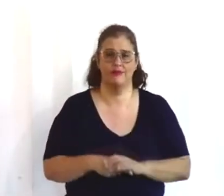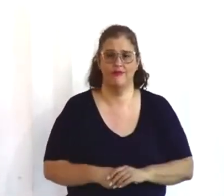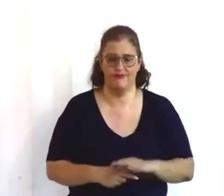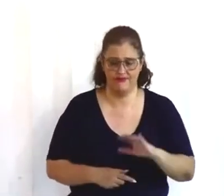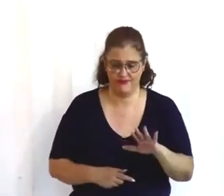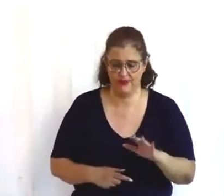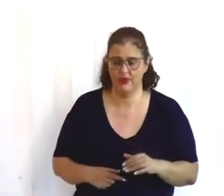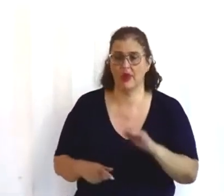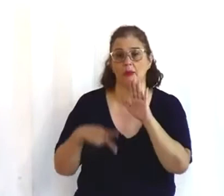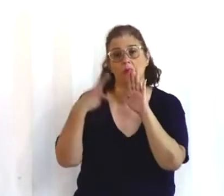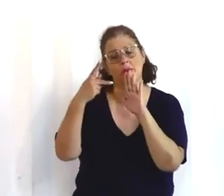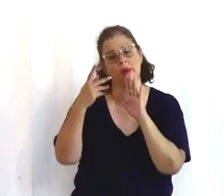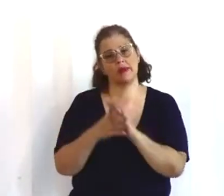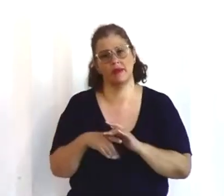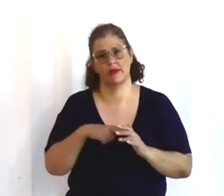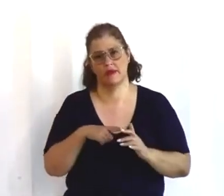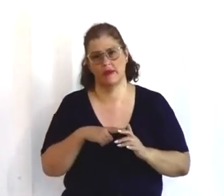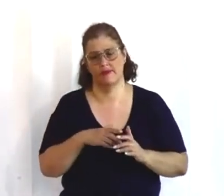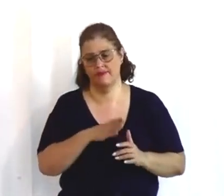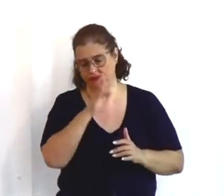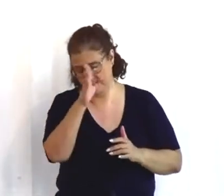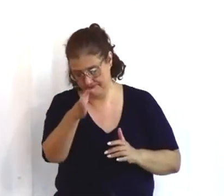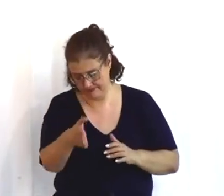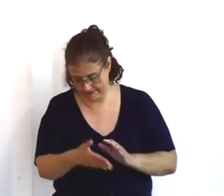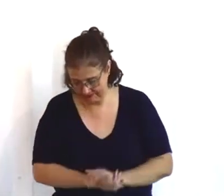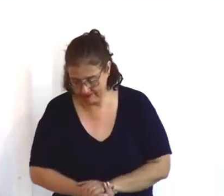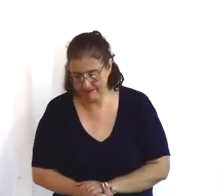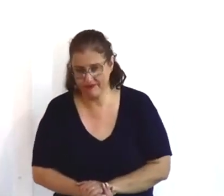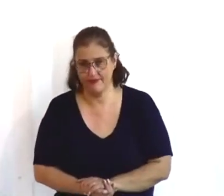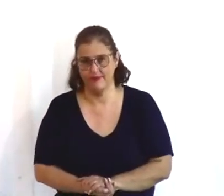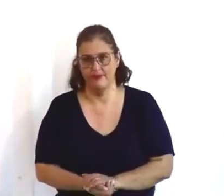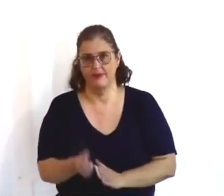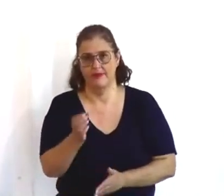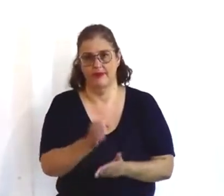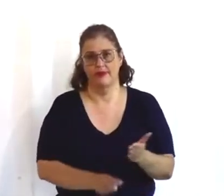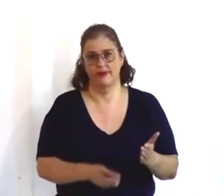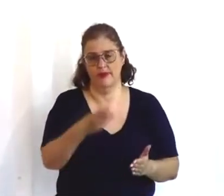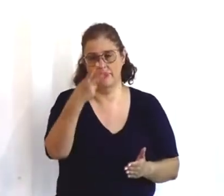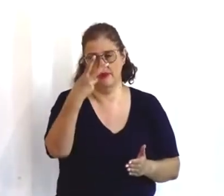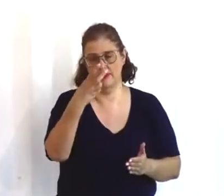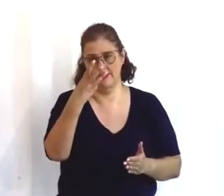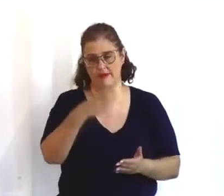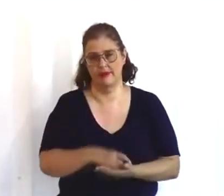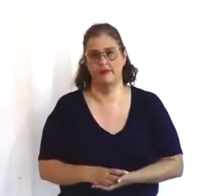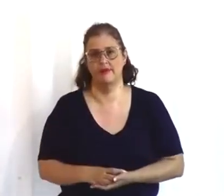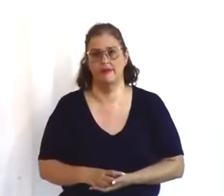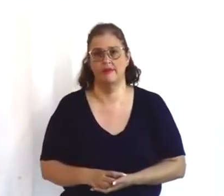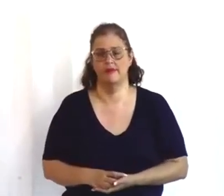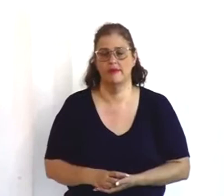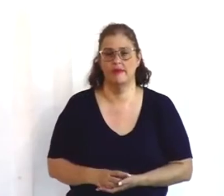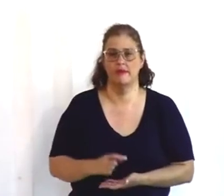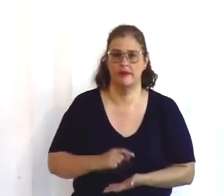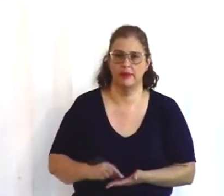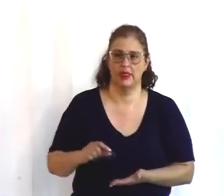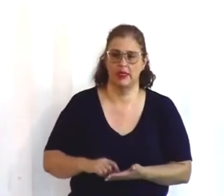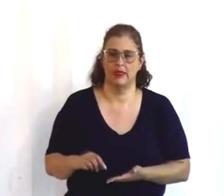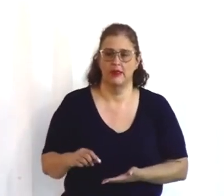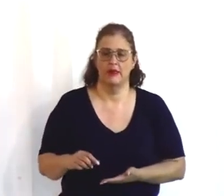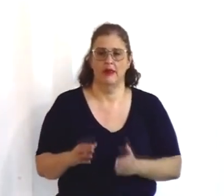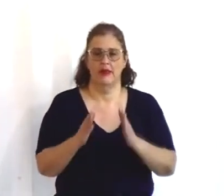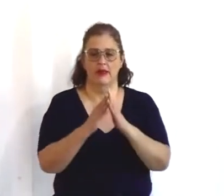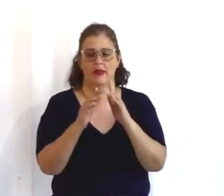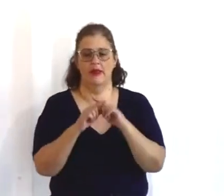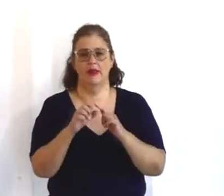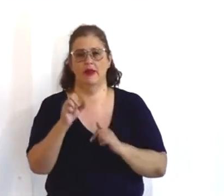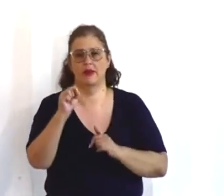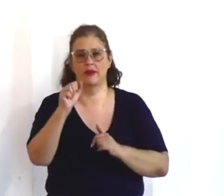temos. Avancemos um pouco mais, irmãos. Agora no capítulo 3, a igreja de Sardes também recebeu